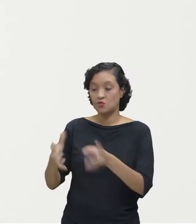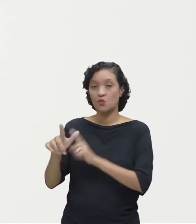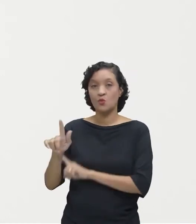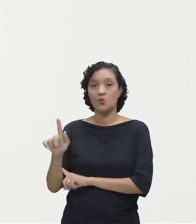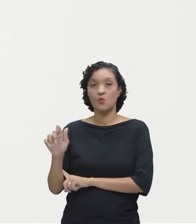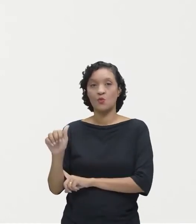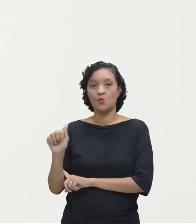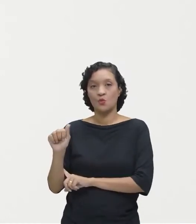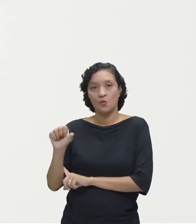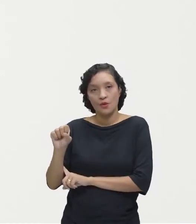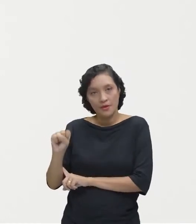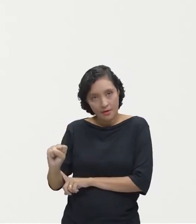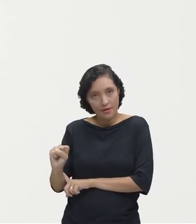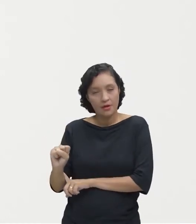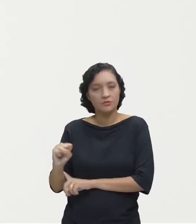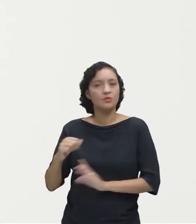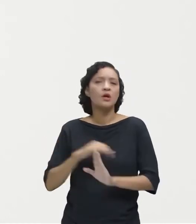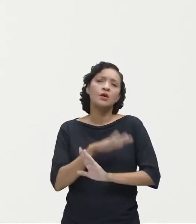são todos